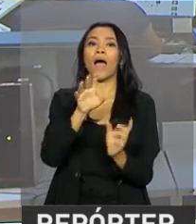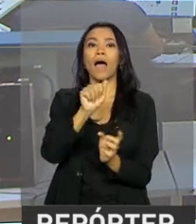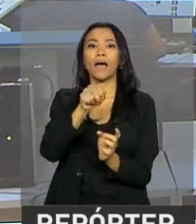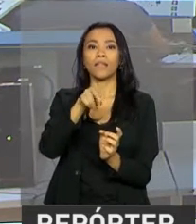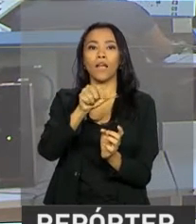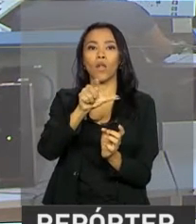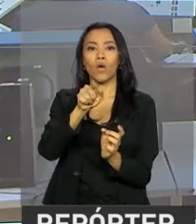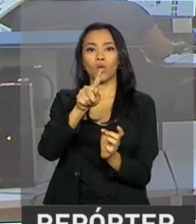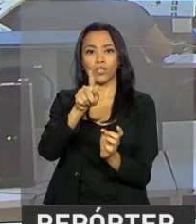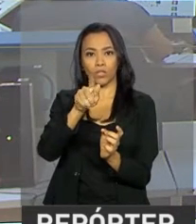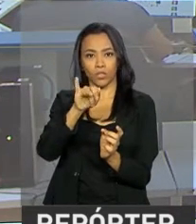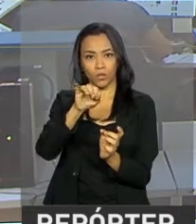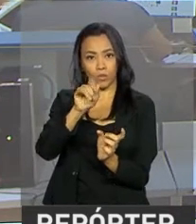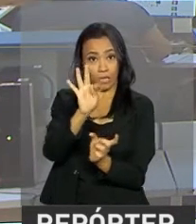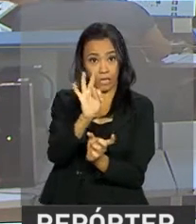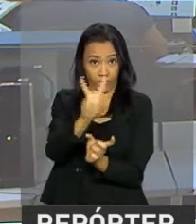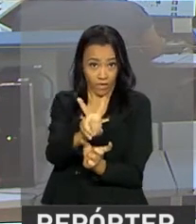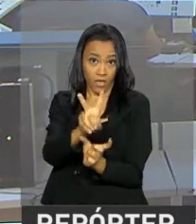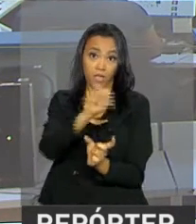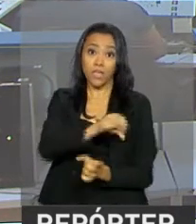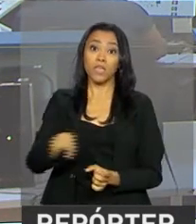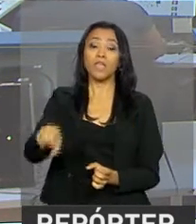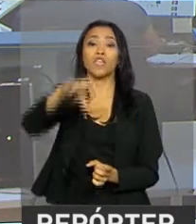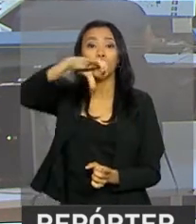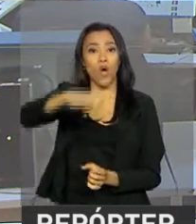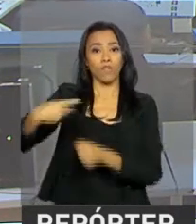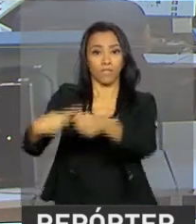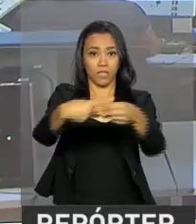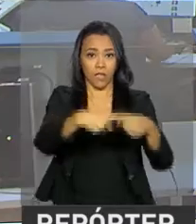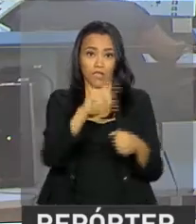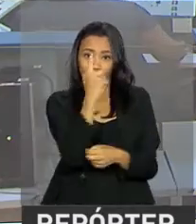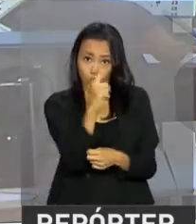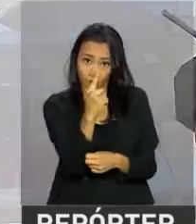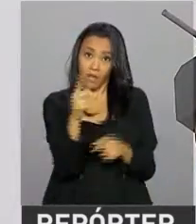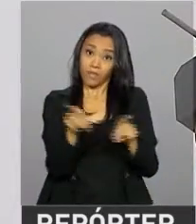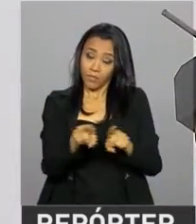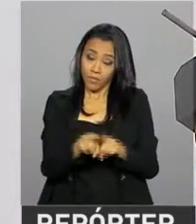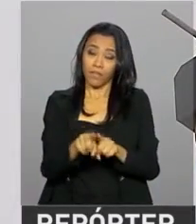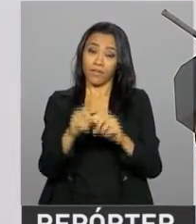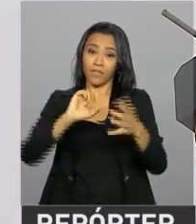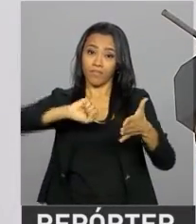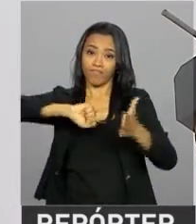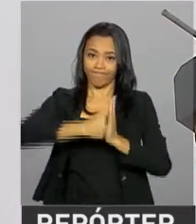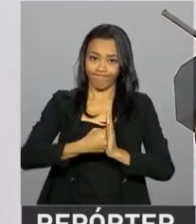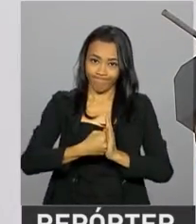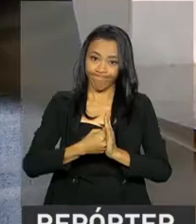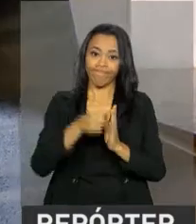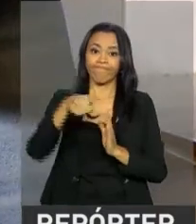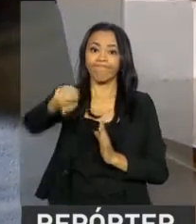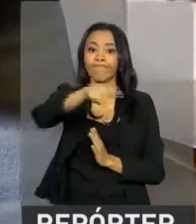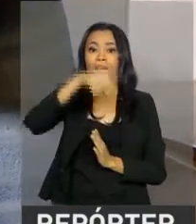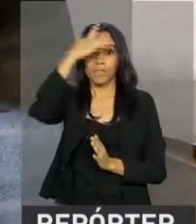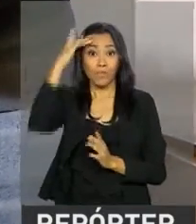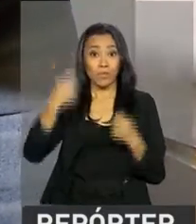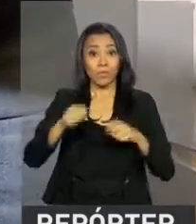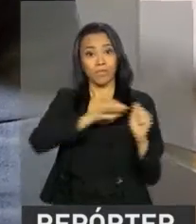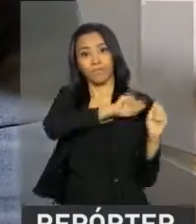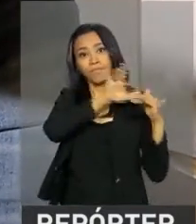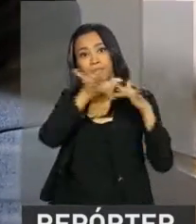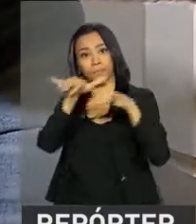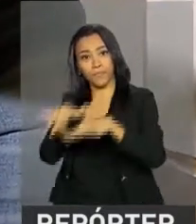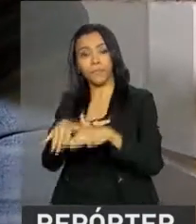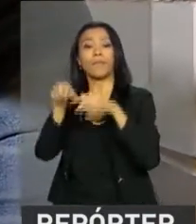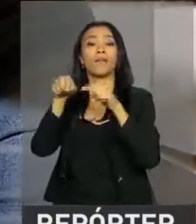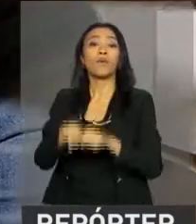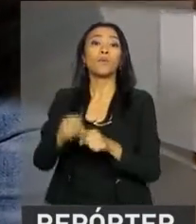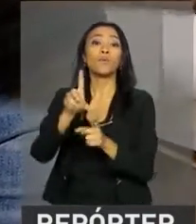e em nove cidades goianas que ficam no entorno do distrito federal os moradores devem migrar para